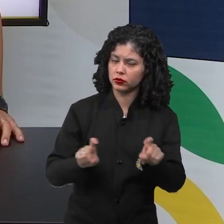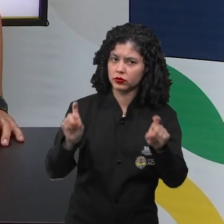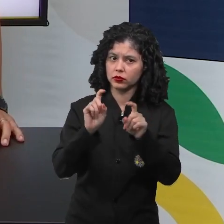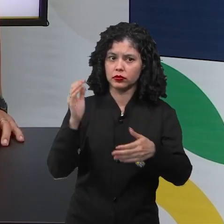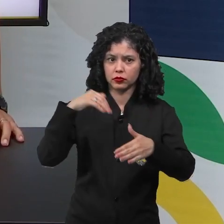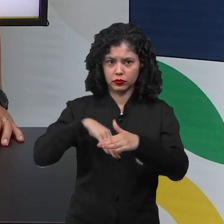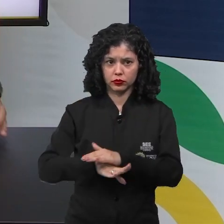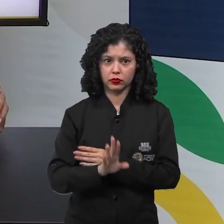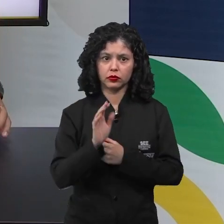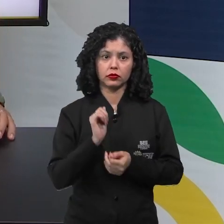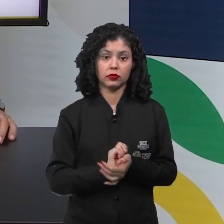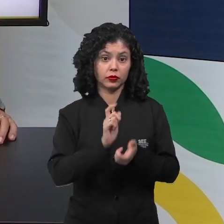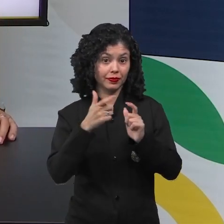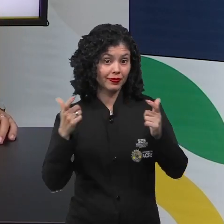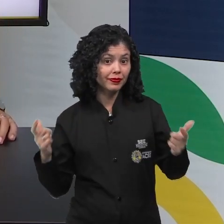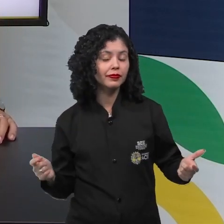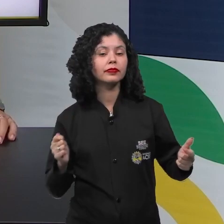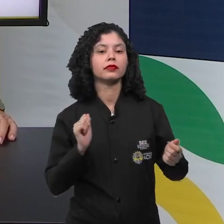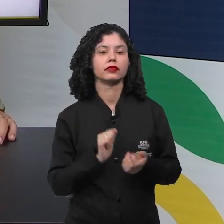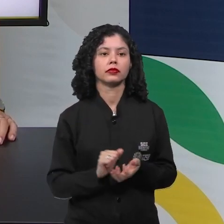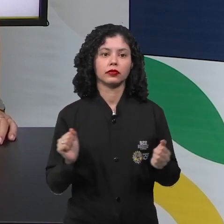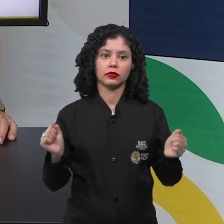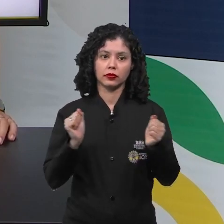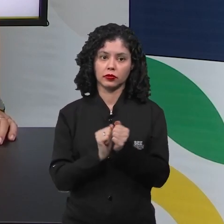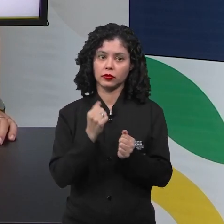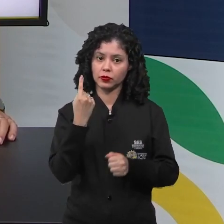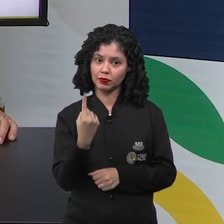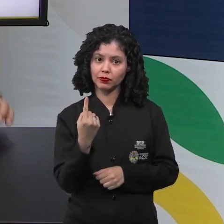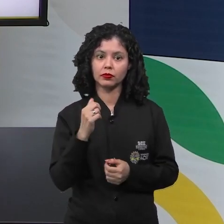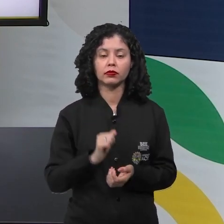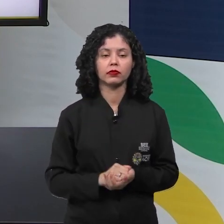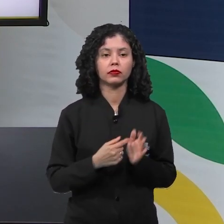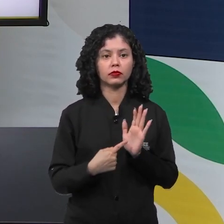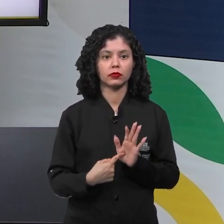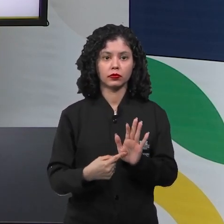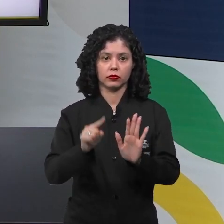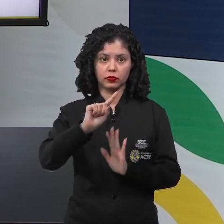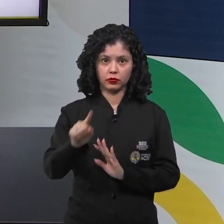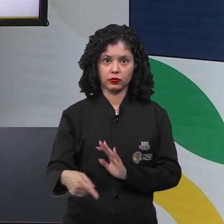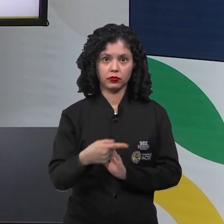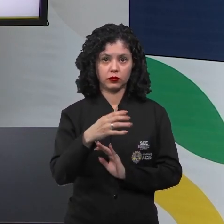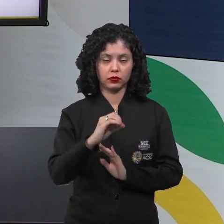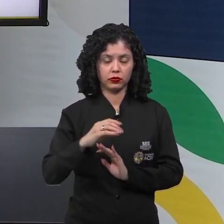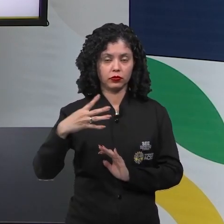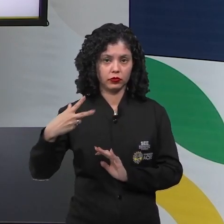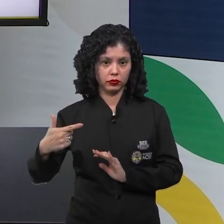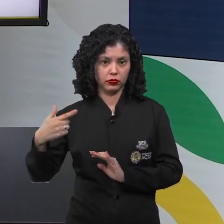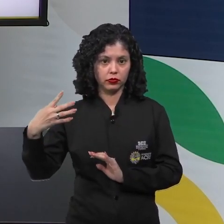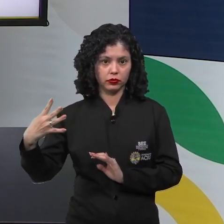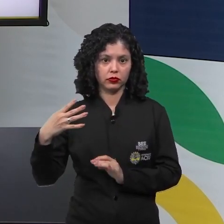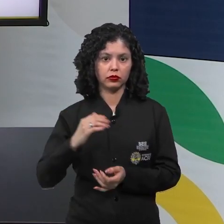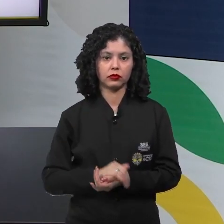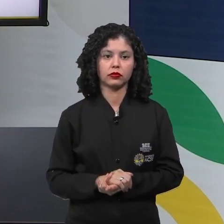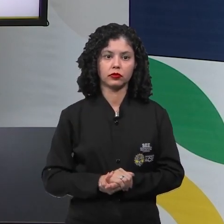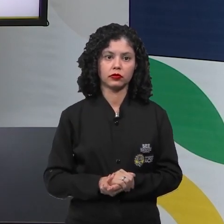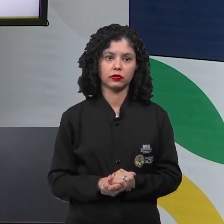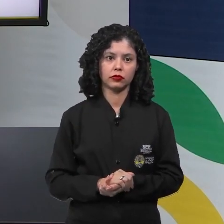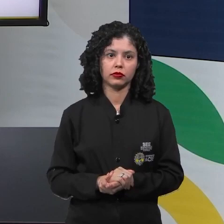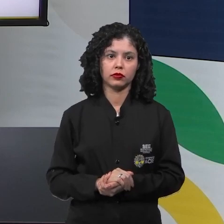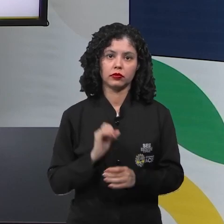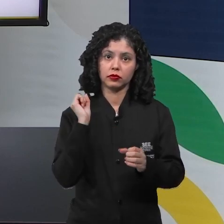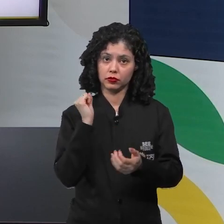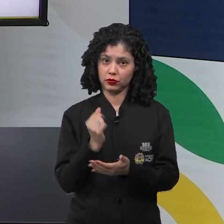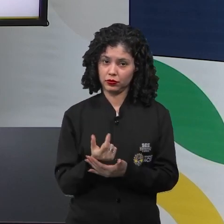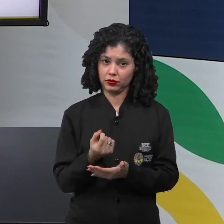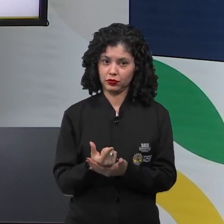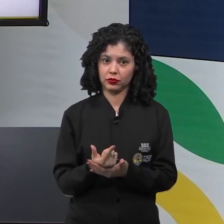com armazenamento muito grande, de 1 terabyte, representa 1024 gigabytes. Quando você vai comprar